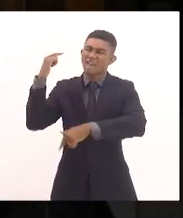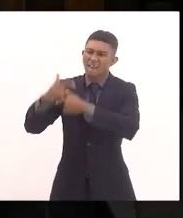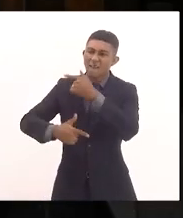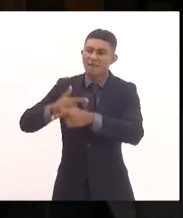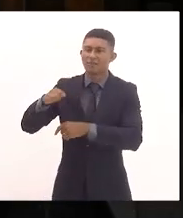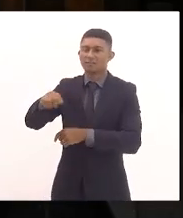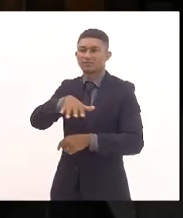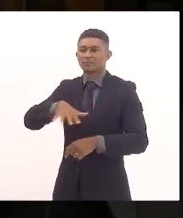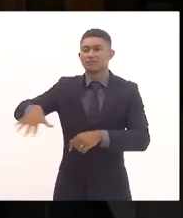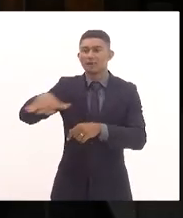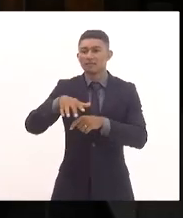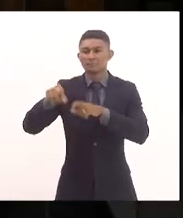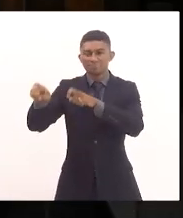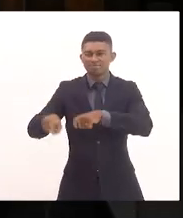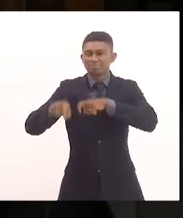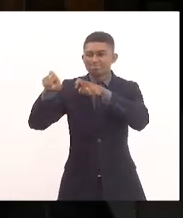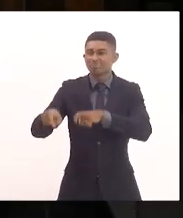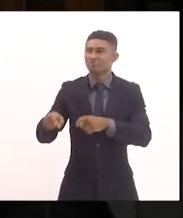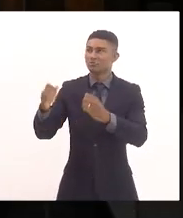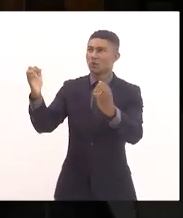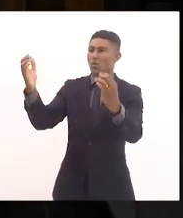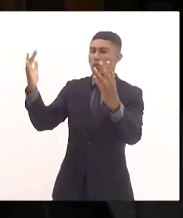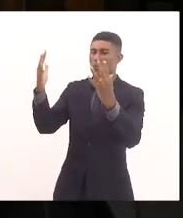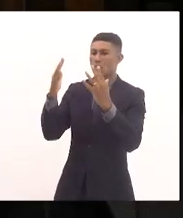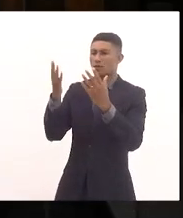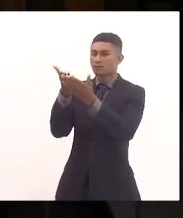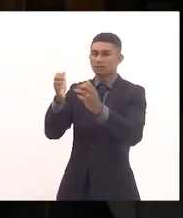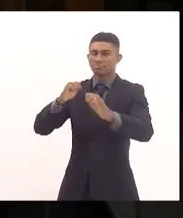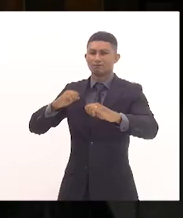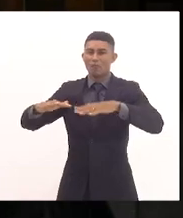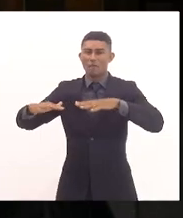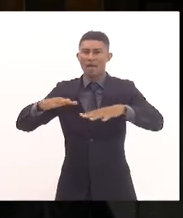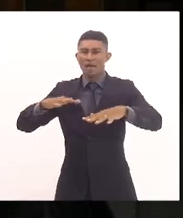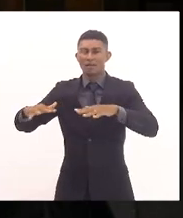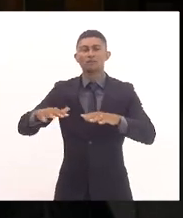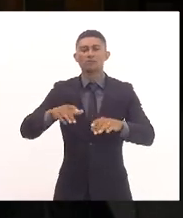agricultura familiar, movimentos de agroecologia,